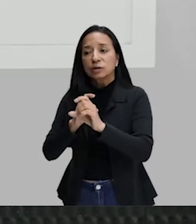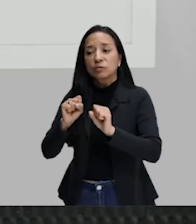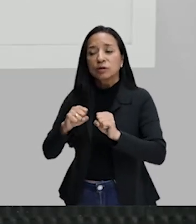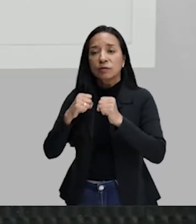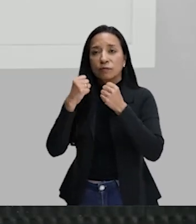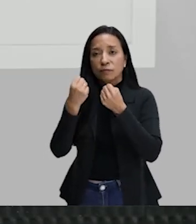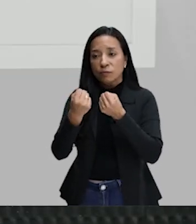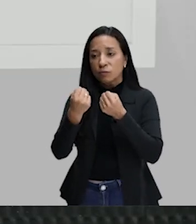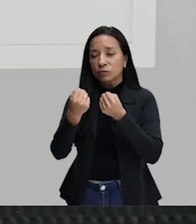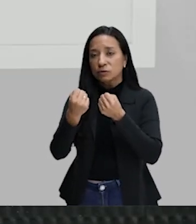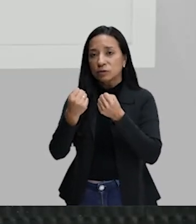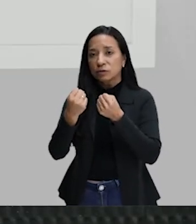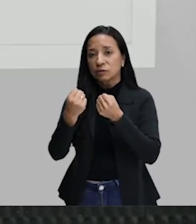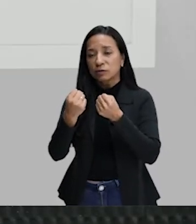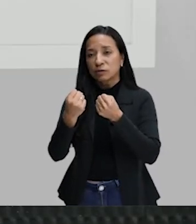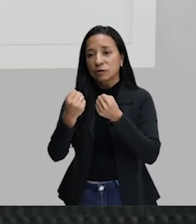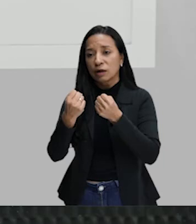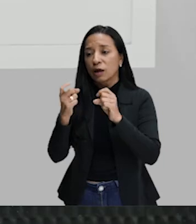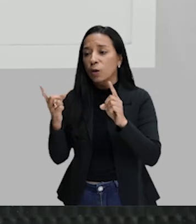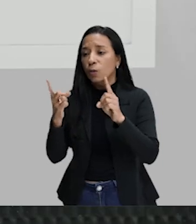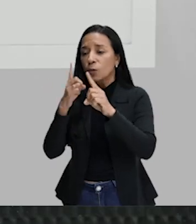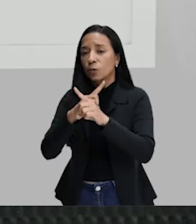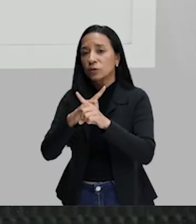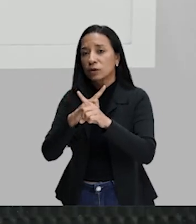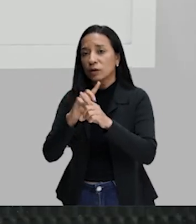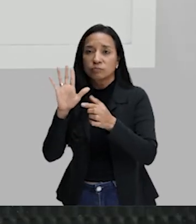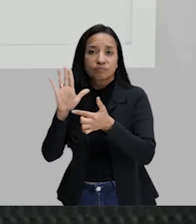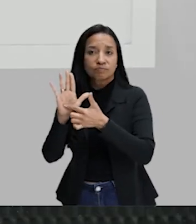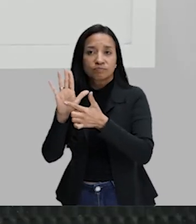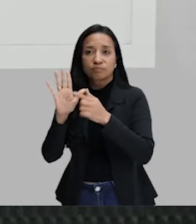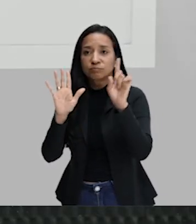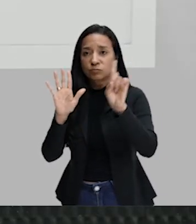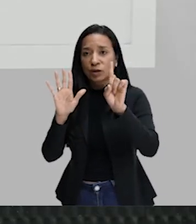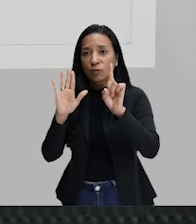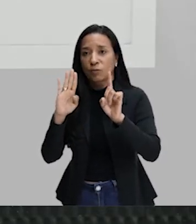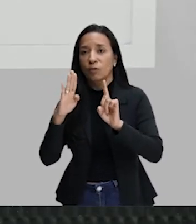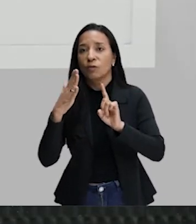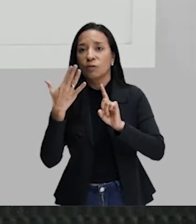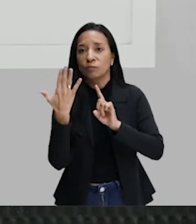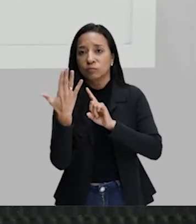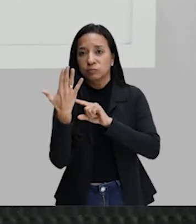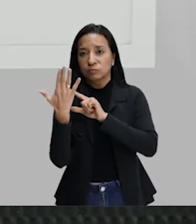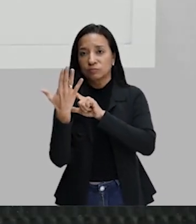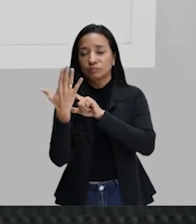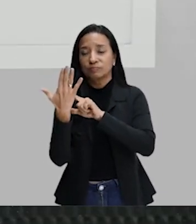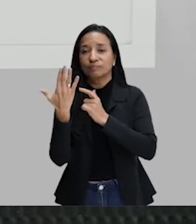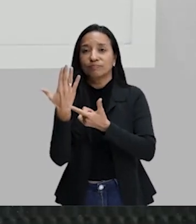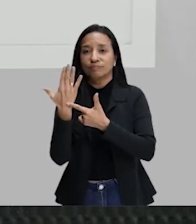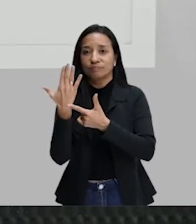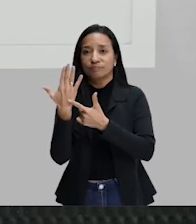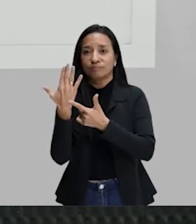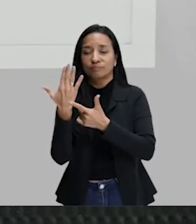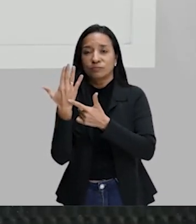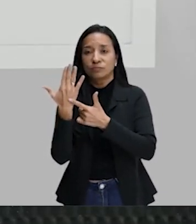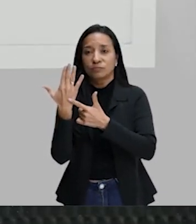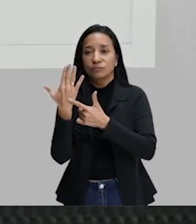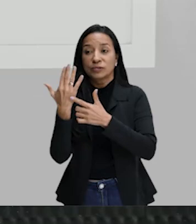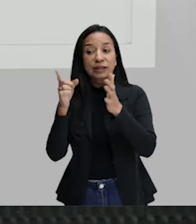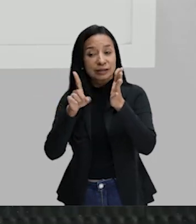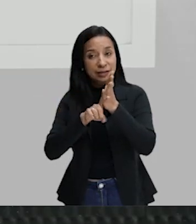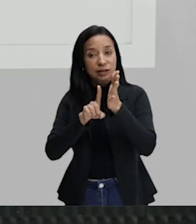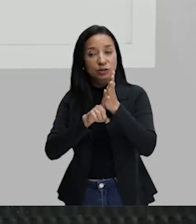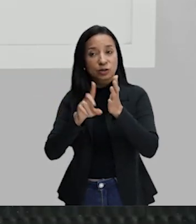da mão, mas sim pelas costas da mão. Certo? Então, quando for negativo, certo?